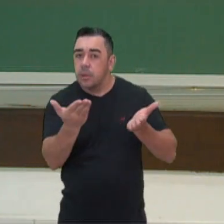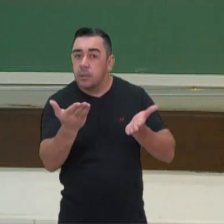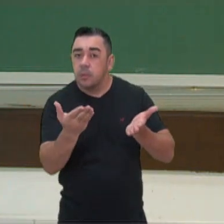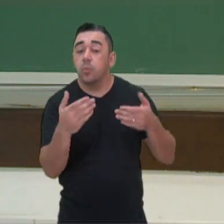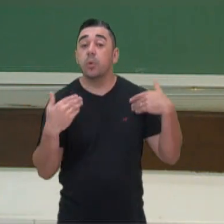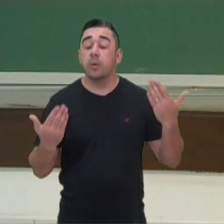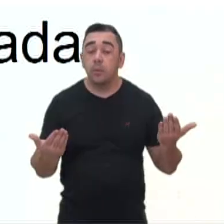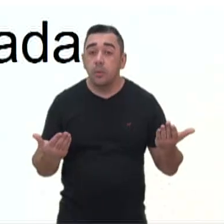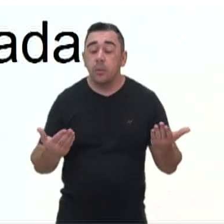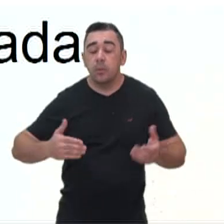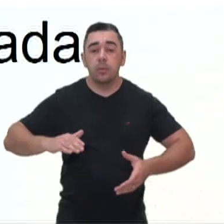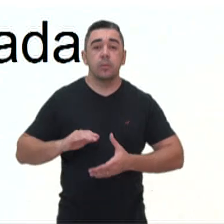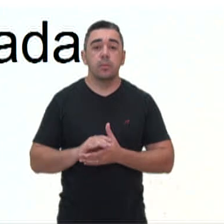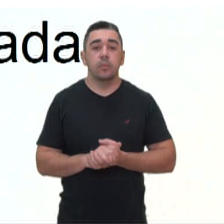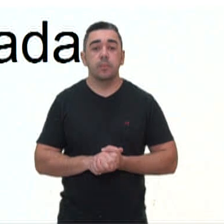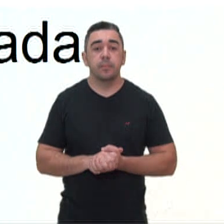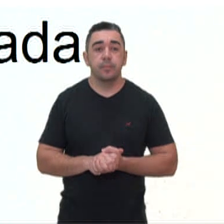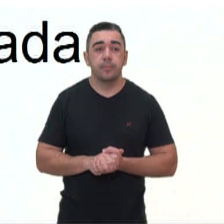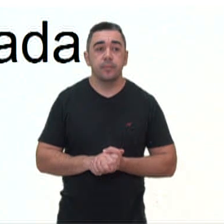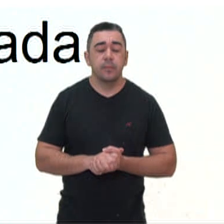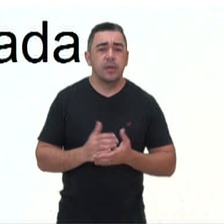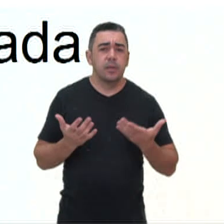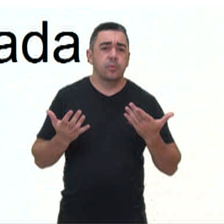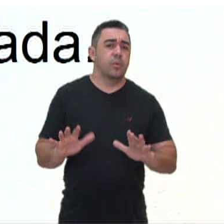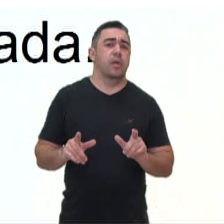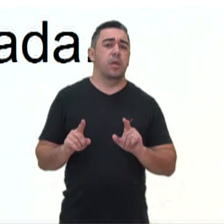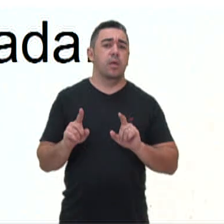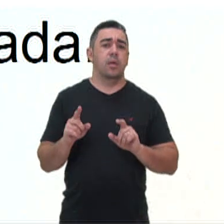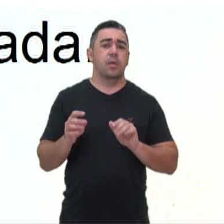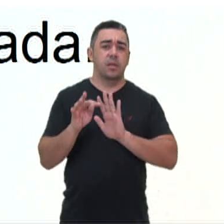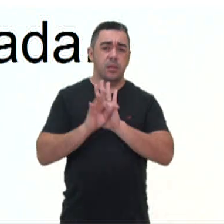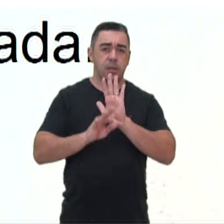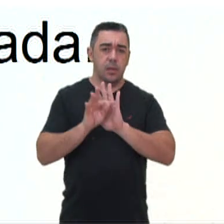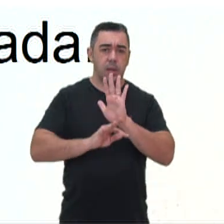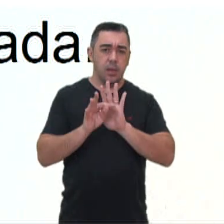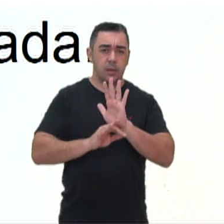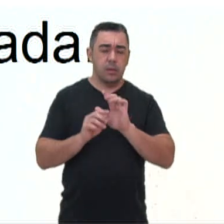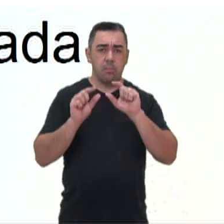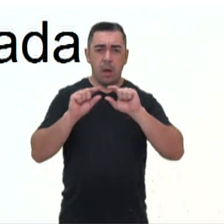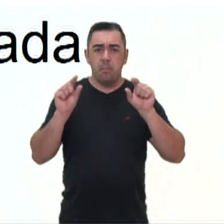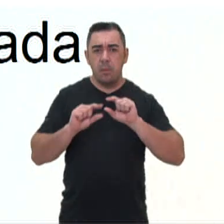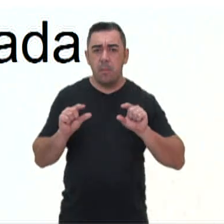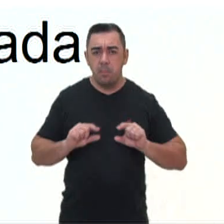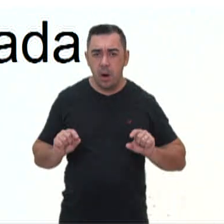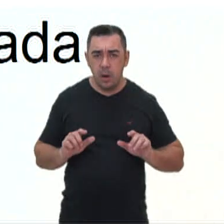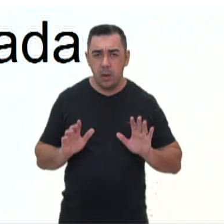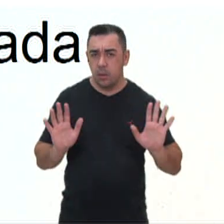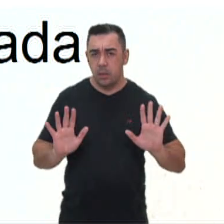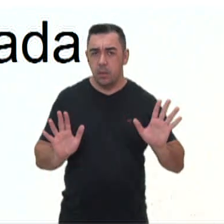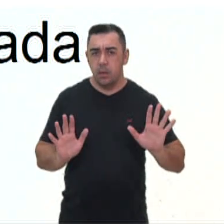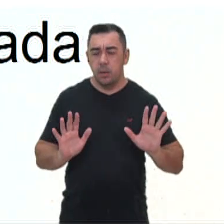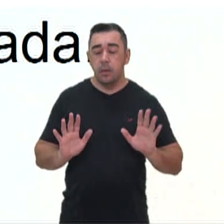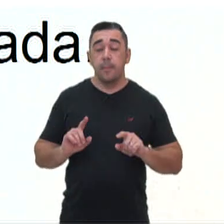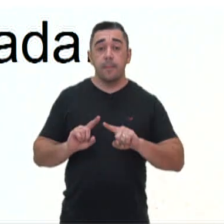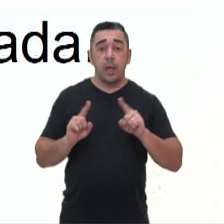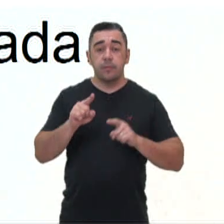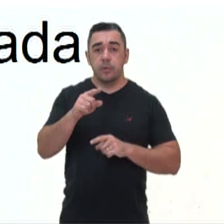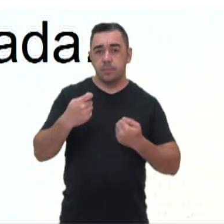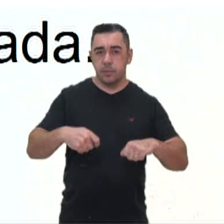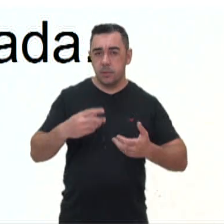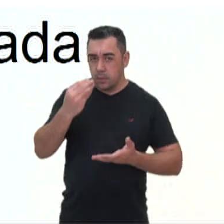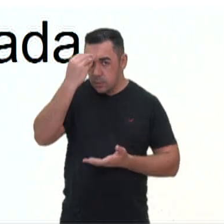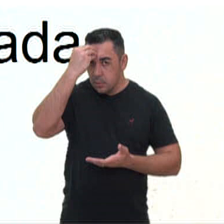1? Vamos lá. Não quero esse texto ipsis literis, não vai resolver a nossa vida. O que você tem que